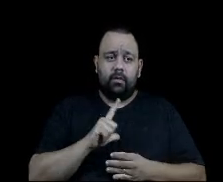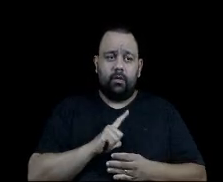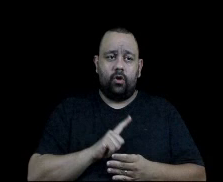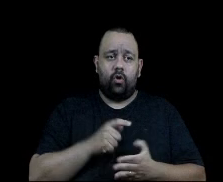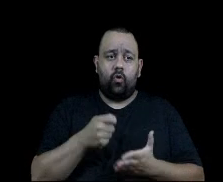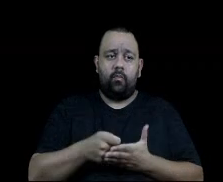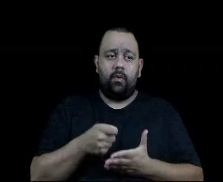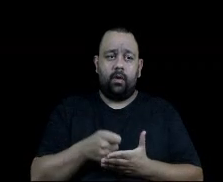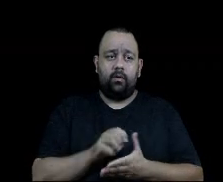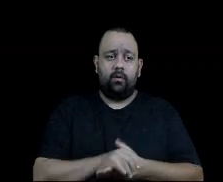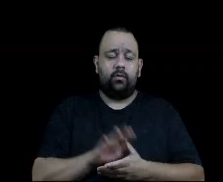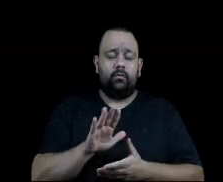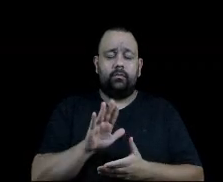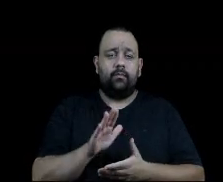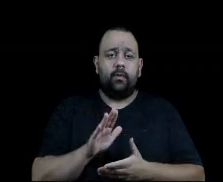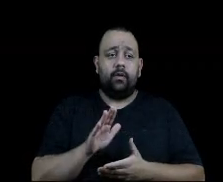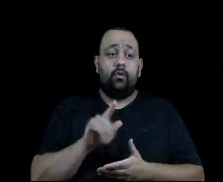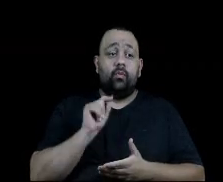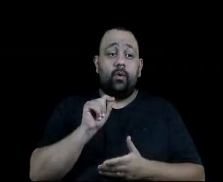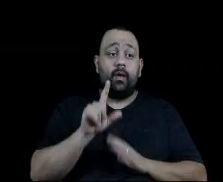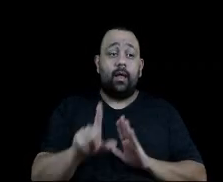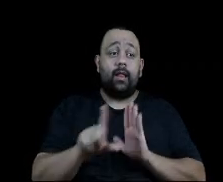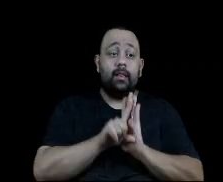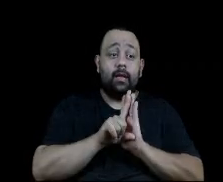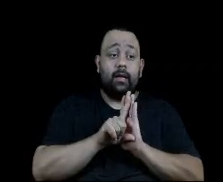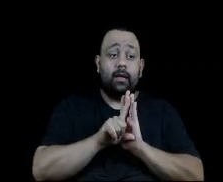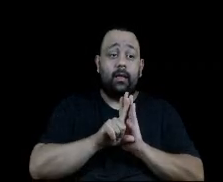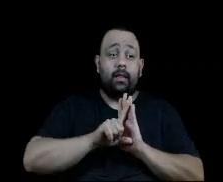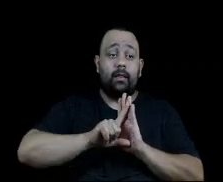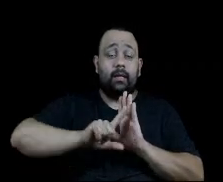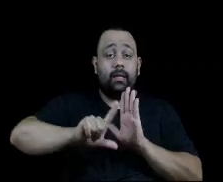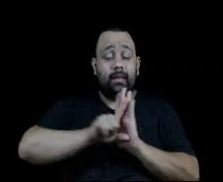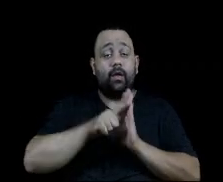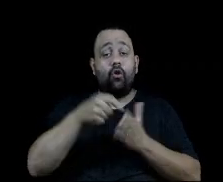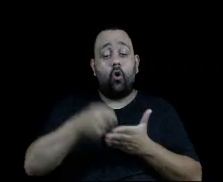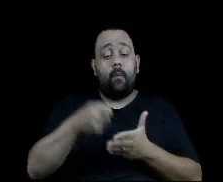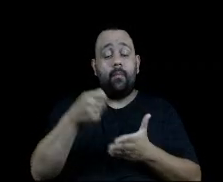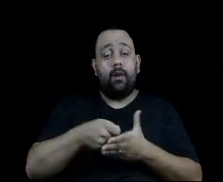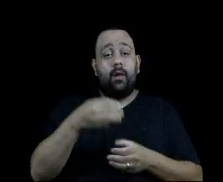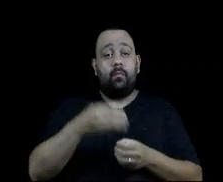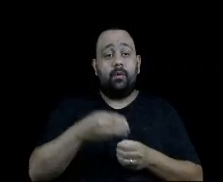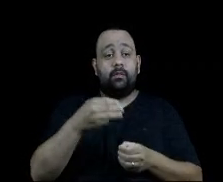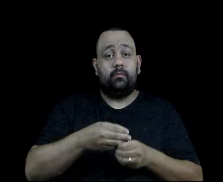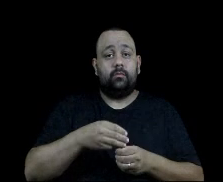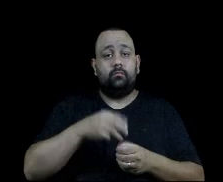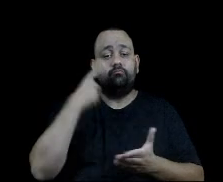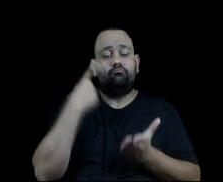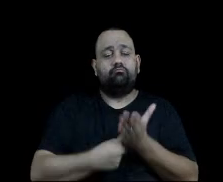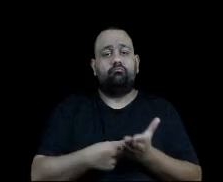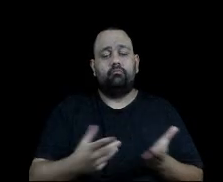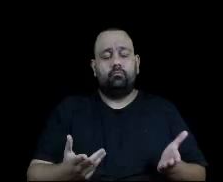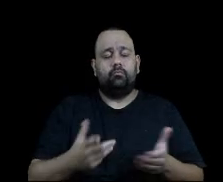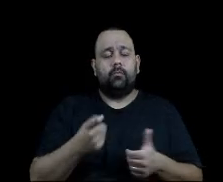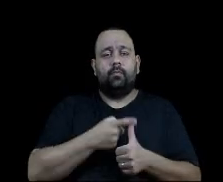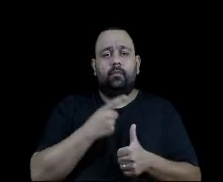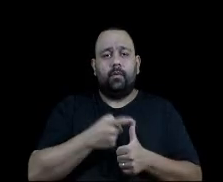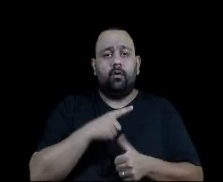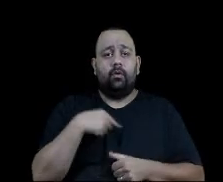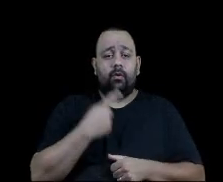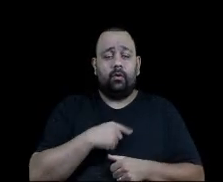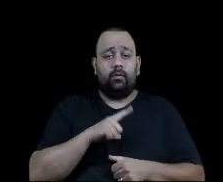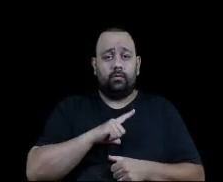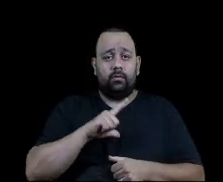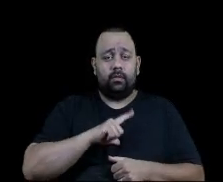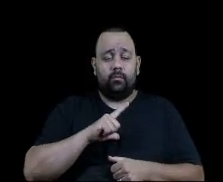obrigatoriedade, de obrigatoriedade não, né, os que a lei nos obriga o município a cumprir.